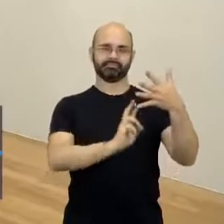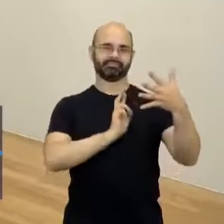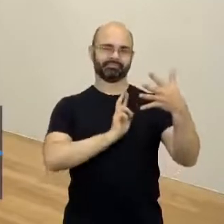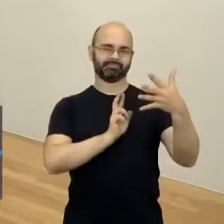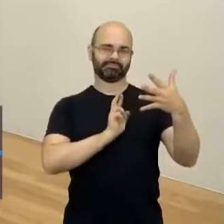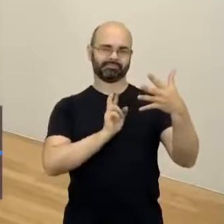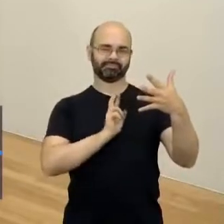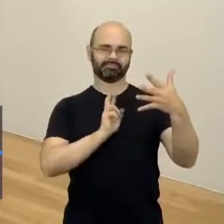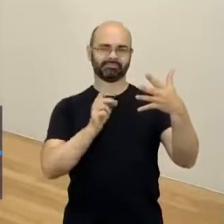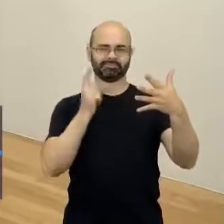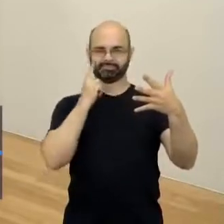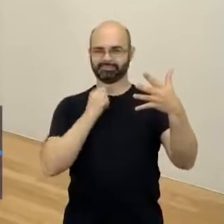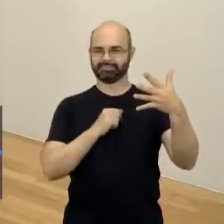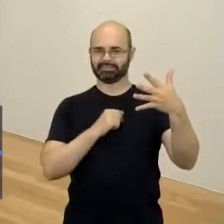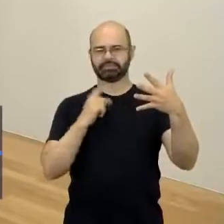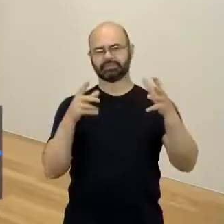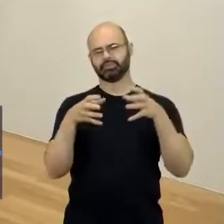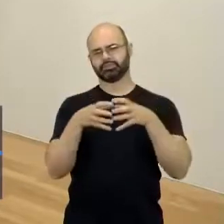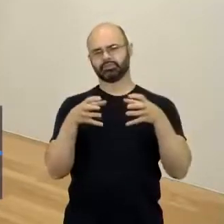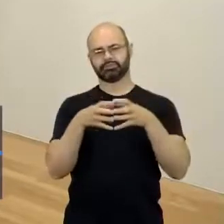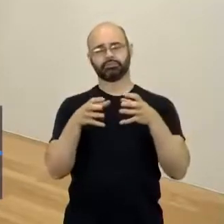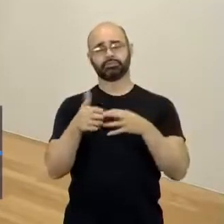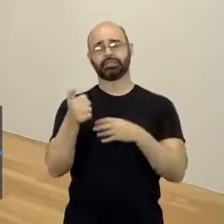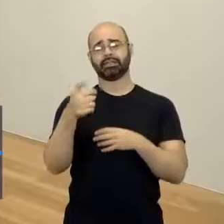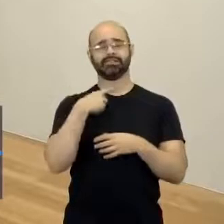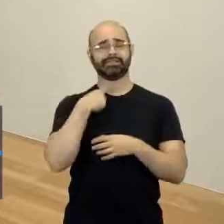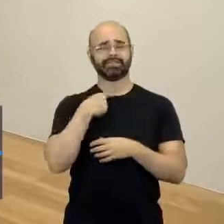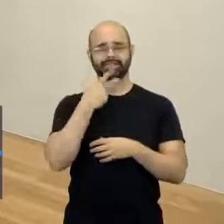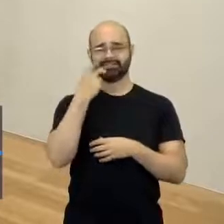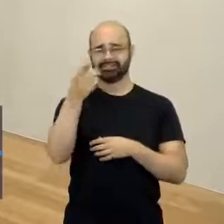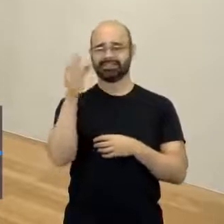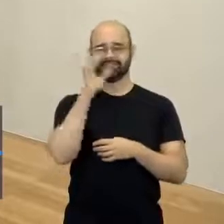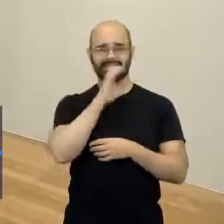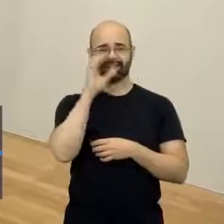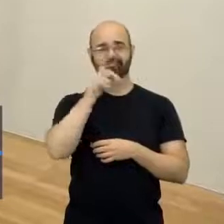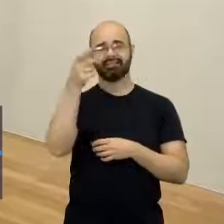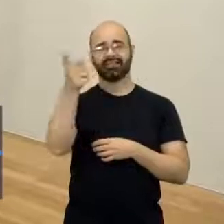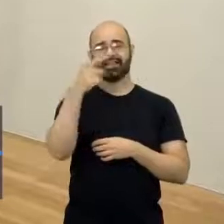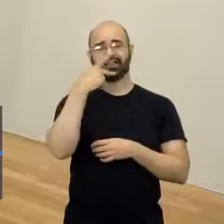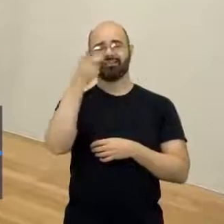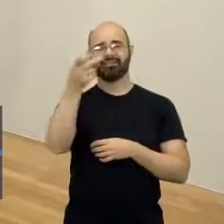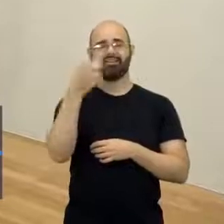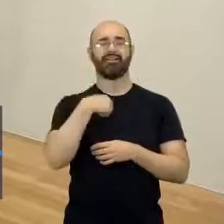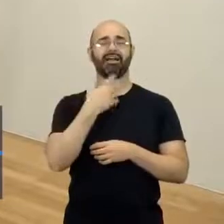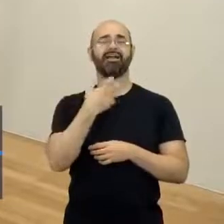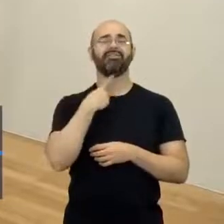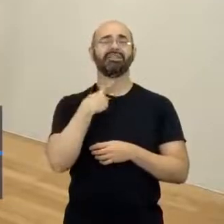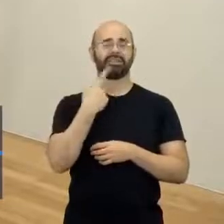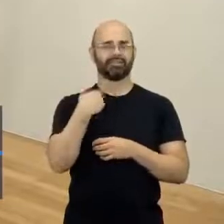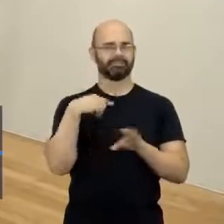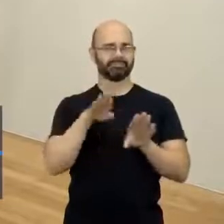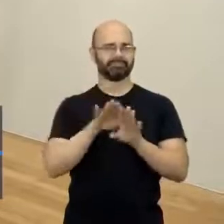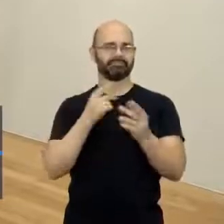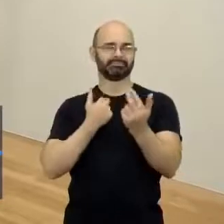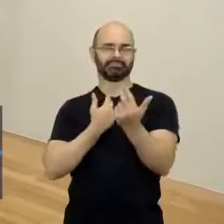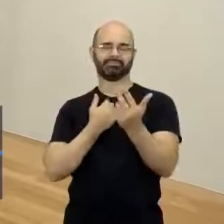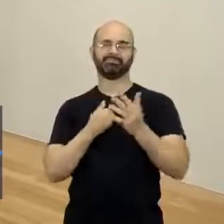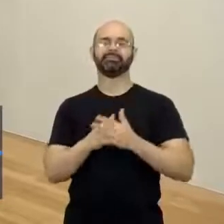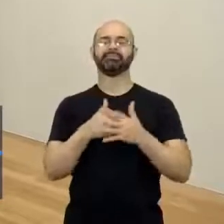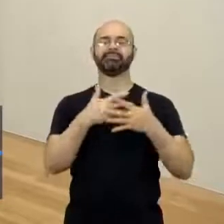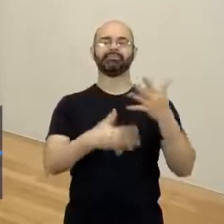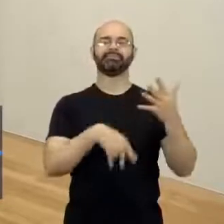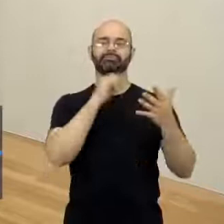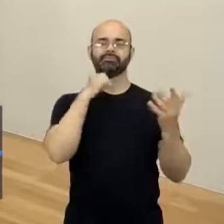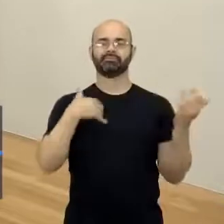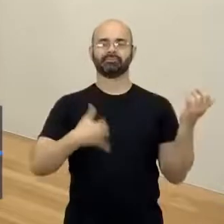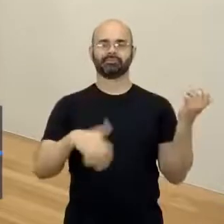dizer. Todo mundo tá falando que quer muito a caneta, que tá precisando urgente dessa caneta, tá? Eu também. Vender um